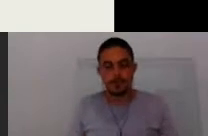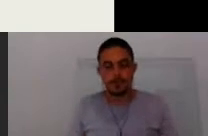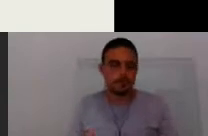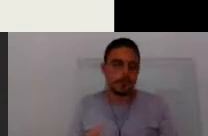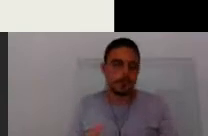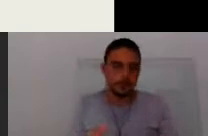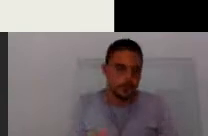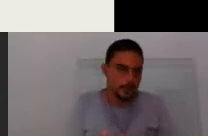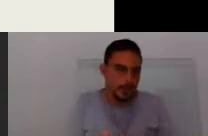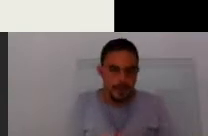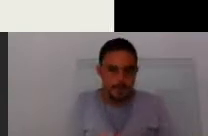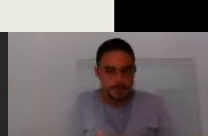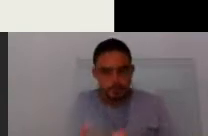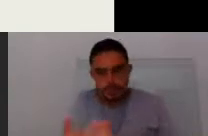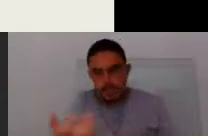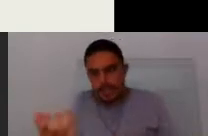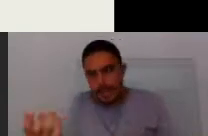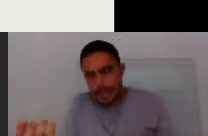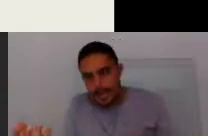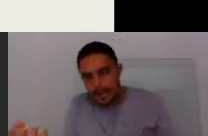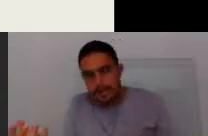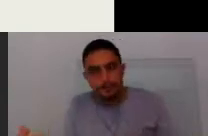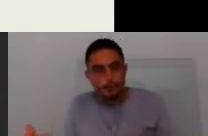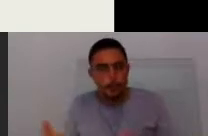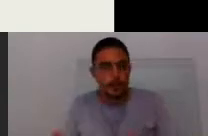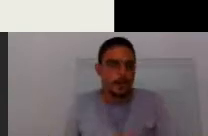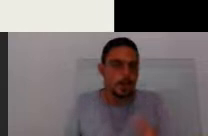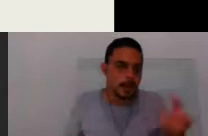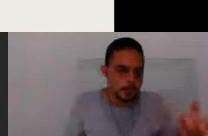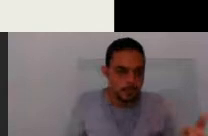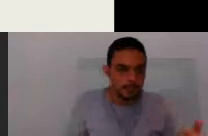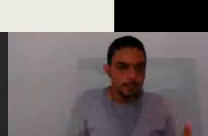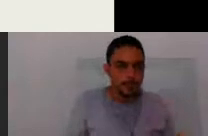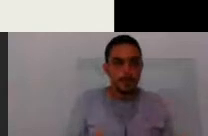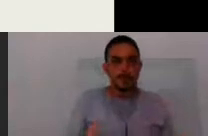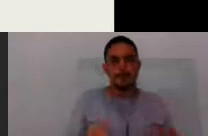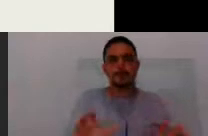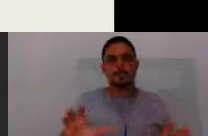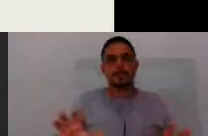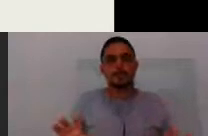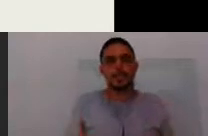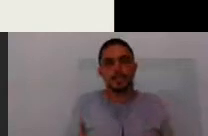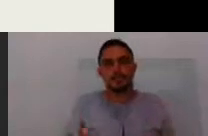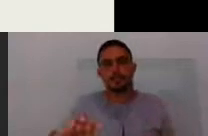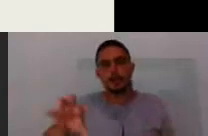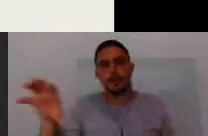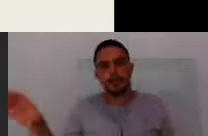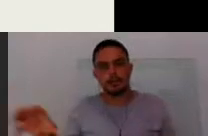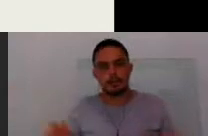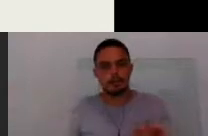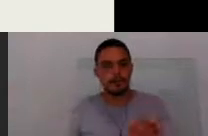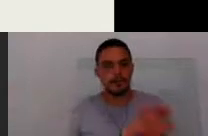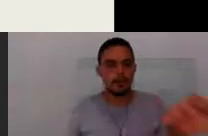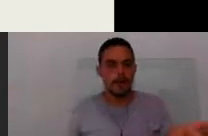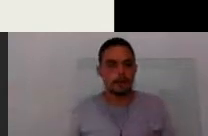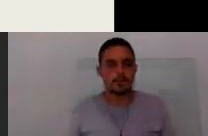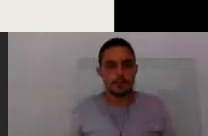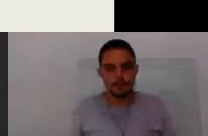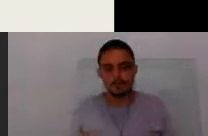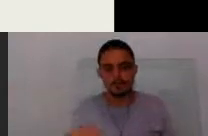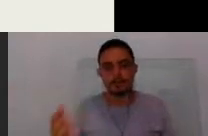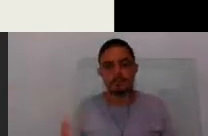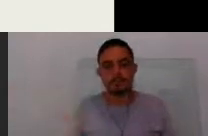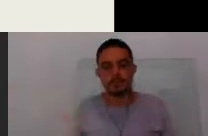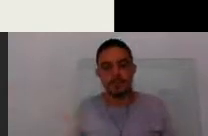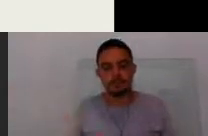tipos de solo específicos, tá? Óbvio que a gente não tem areia pura e argila pura, mas quando a gente trata de solo arenoso e